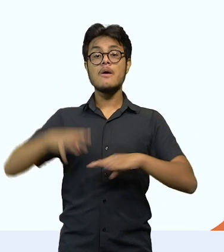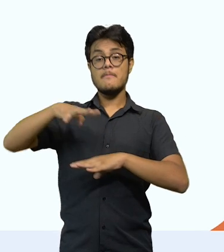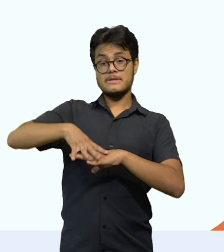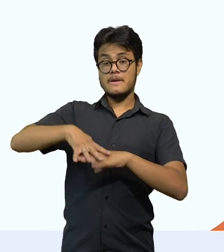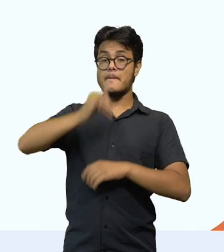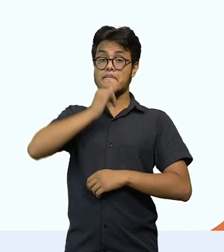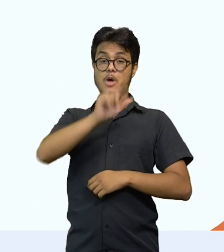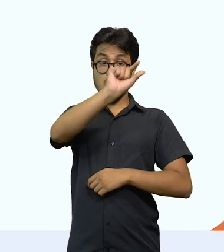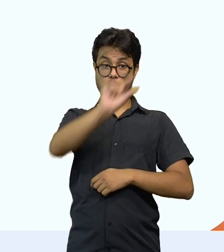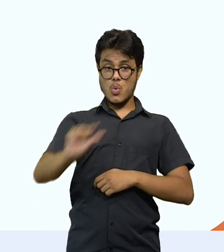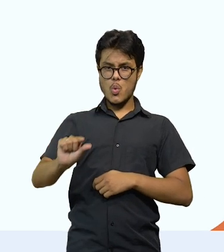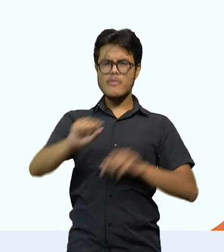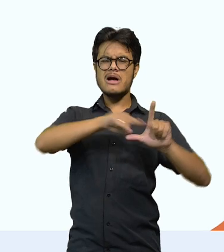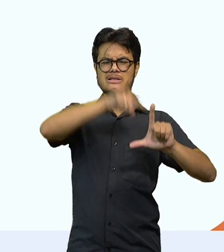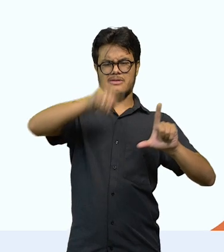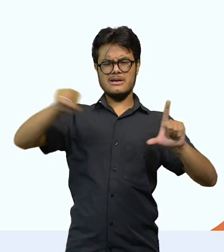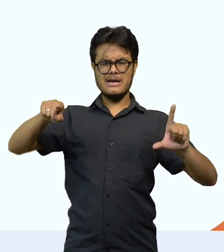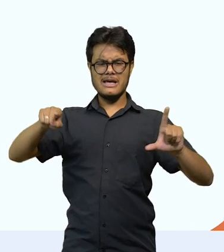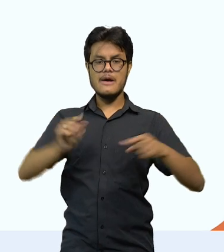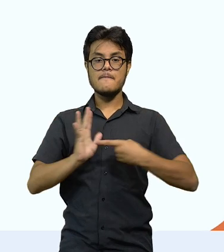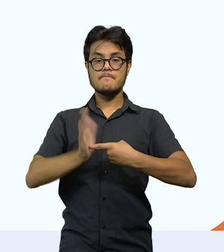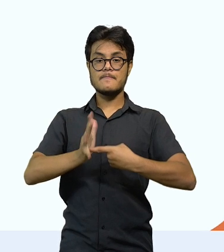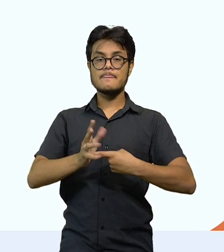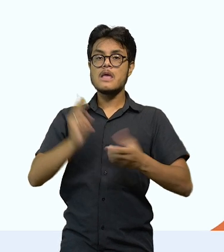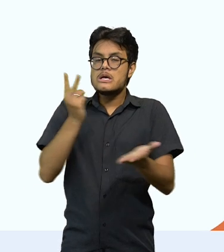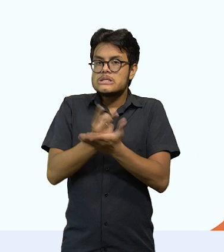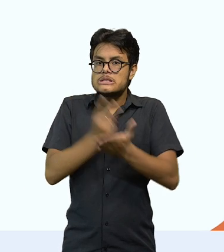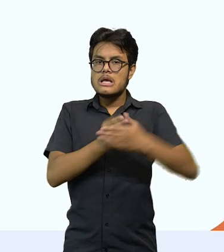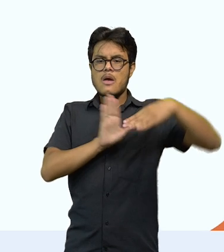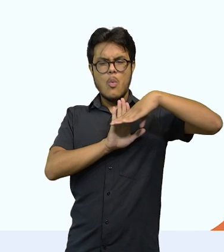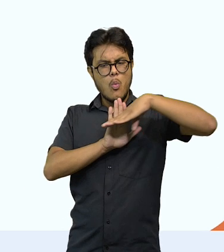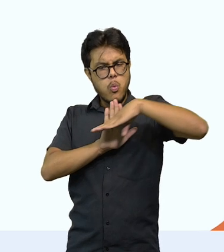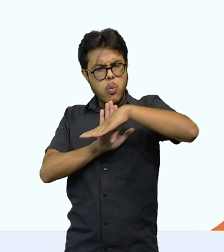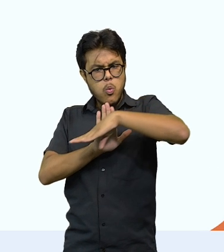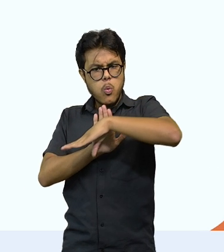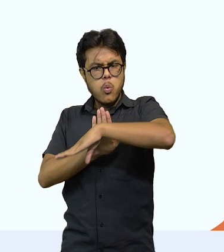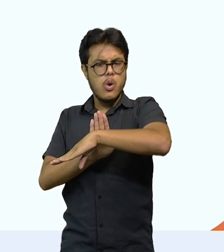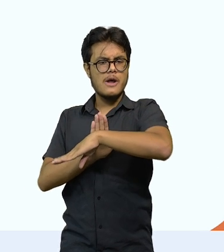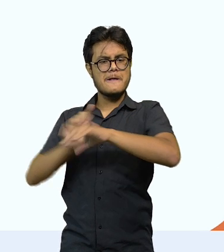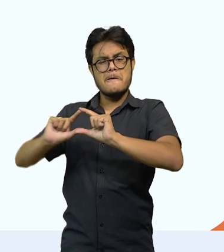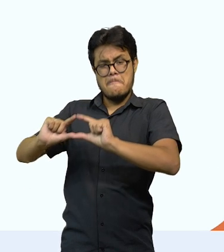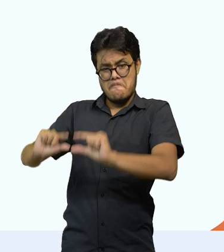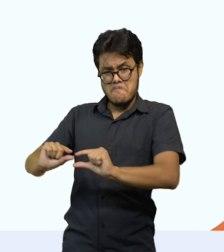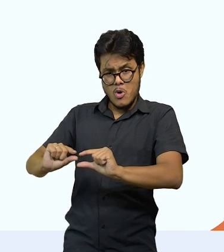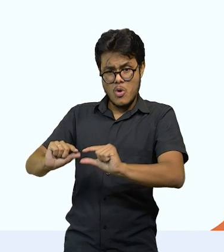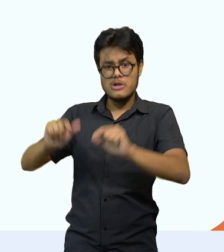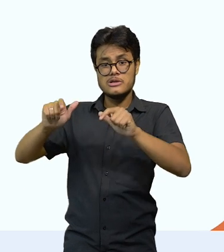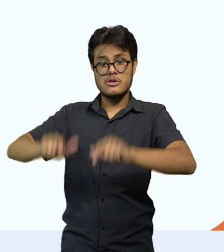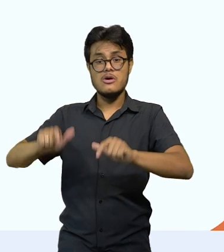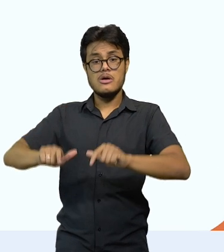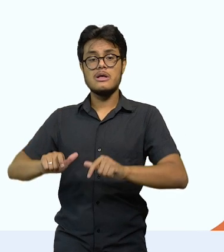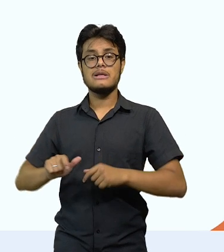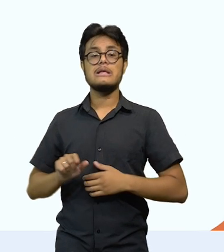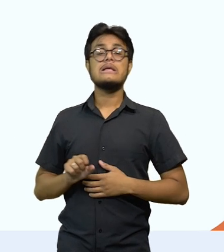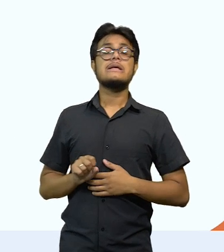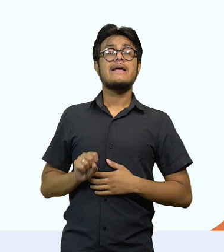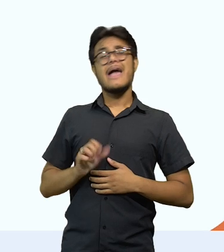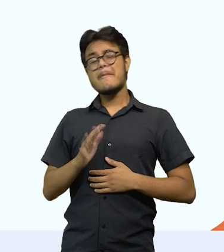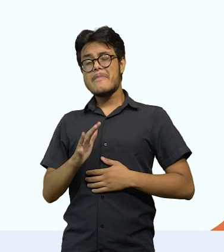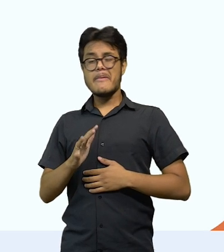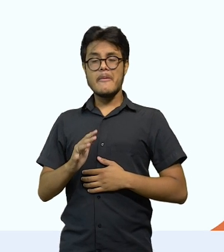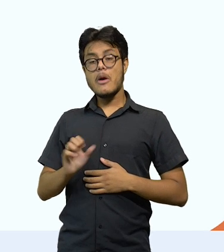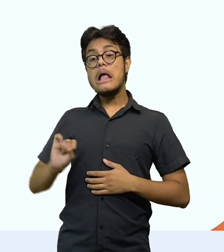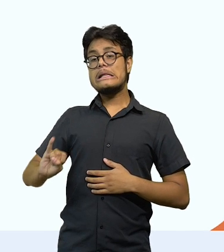curva característica de um gerador é decrescente e limitada à região contida no primeiro quadrante